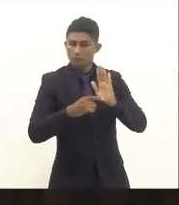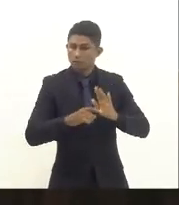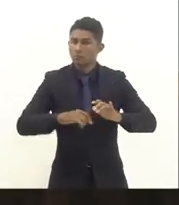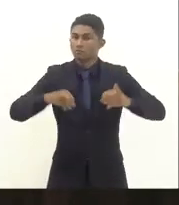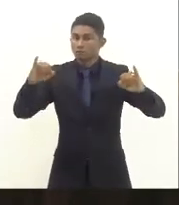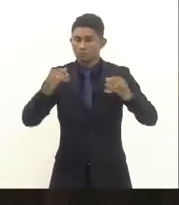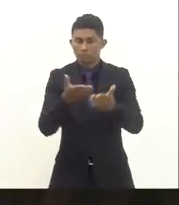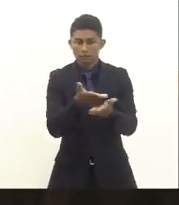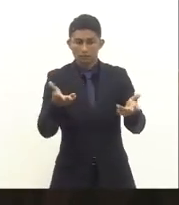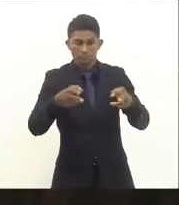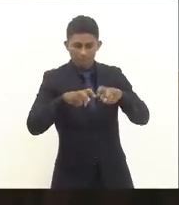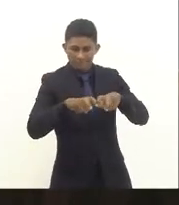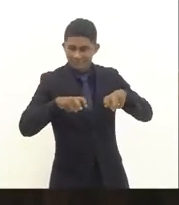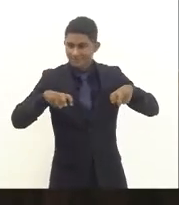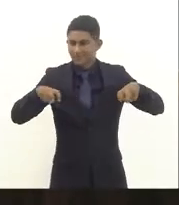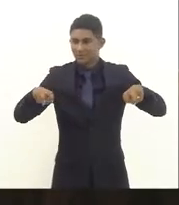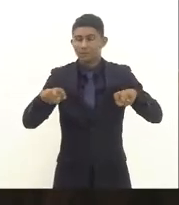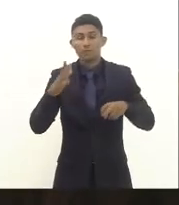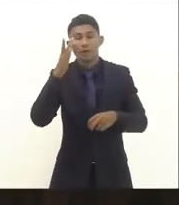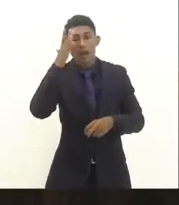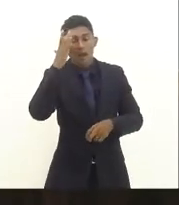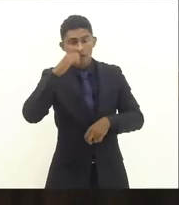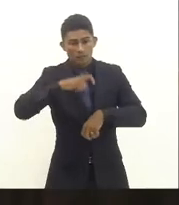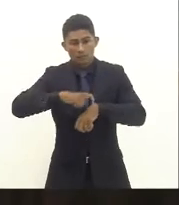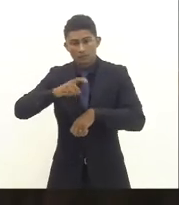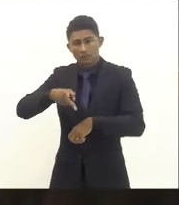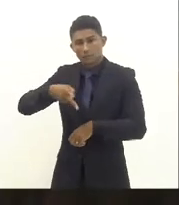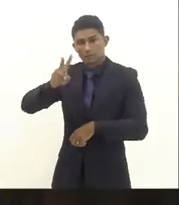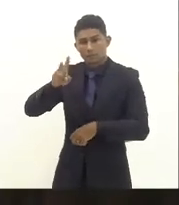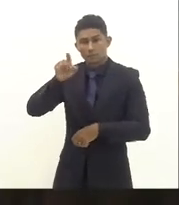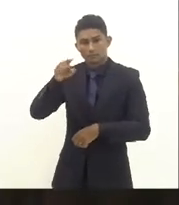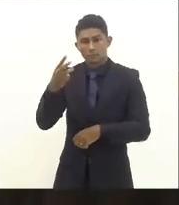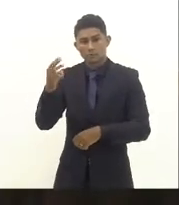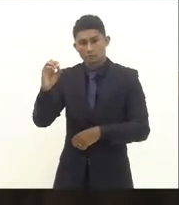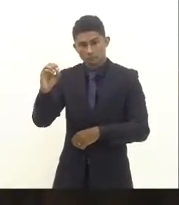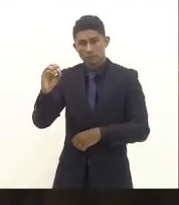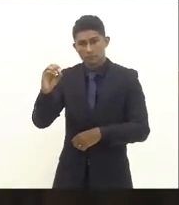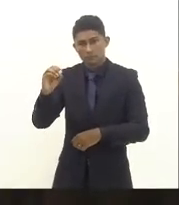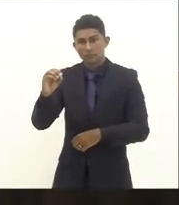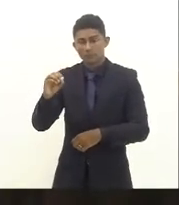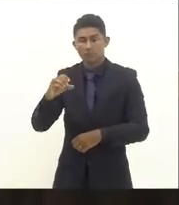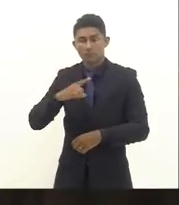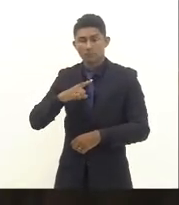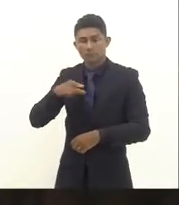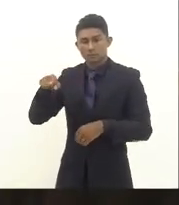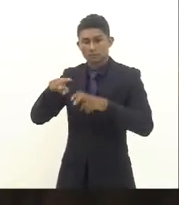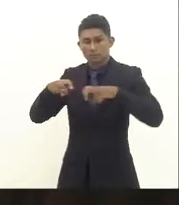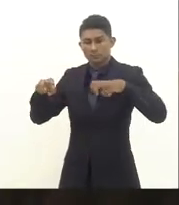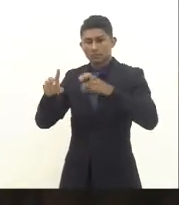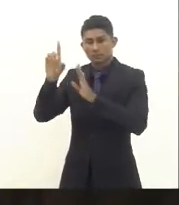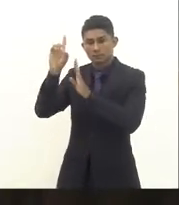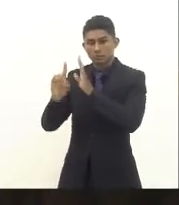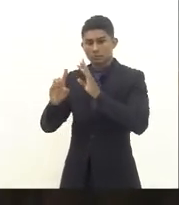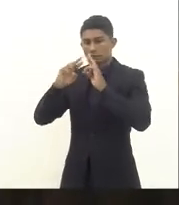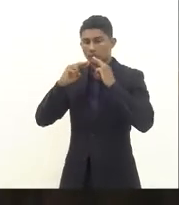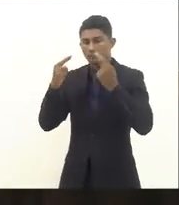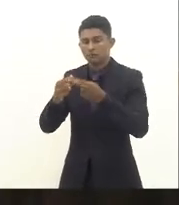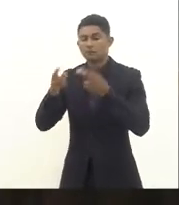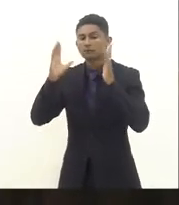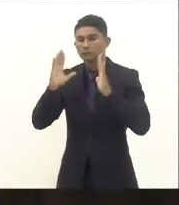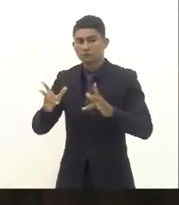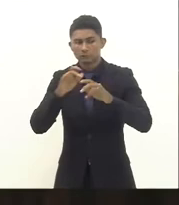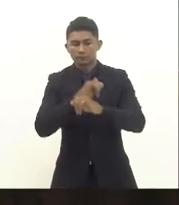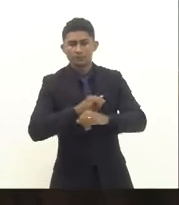anuncia os membros da mesa amanhã às 14 e 30 reunião mesa diretora e já foi